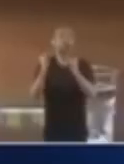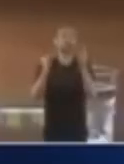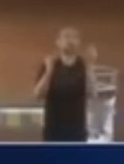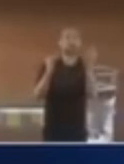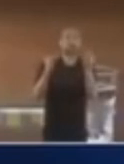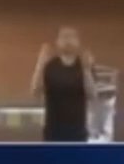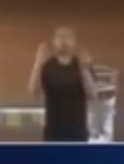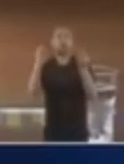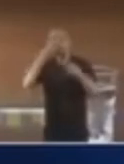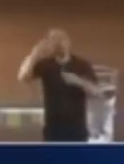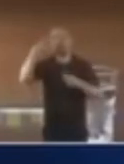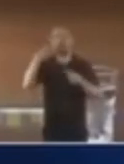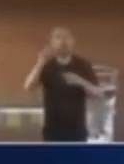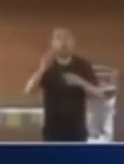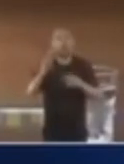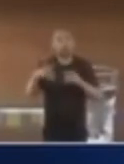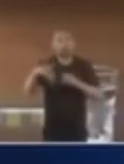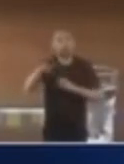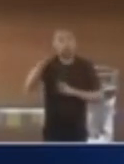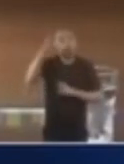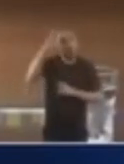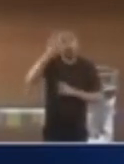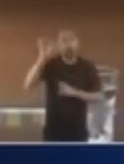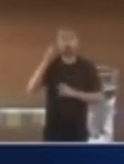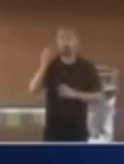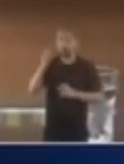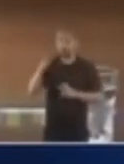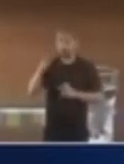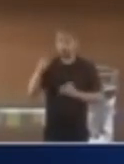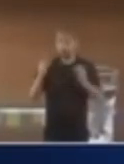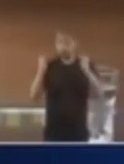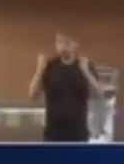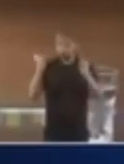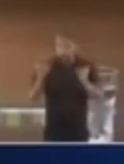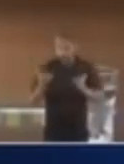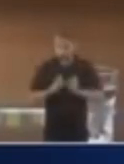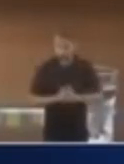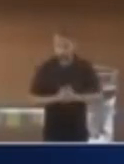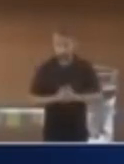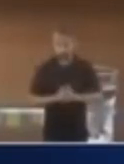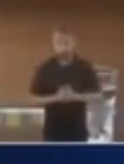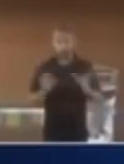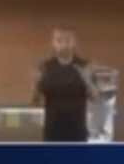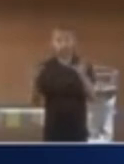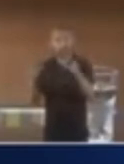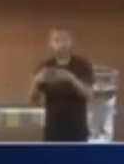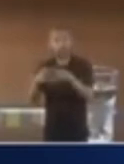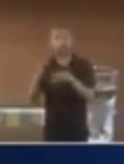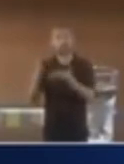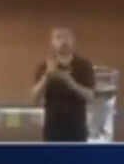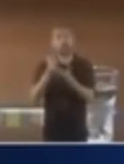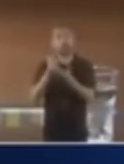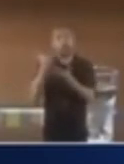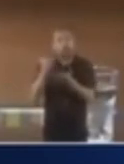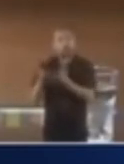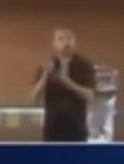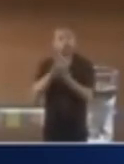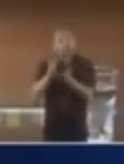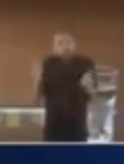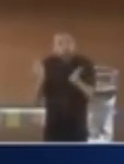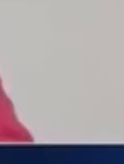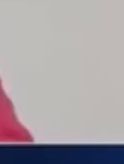toma as ruas para poder né se manifestar para poder ter uma voz eh e isso tá sendo agora de maneira